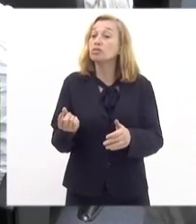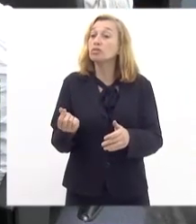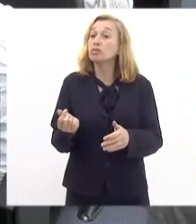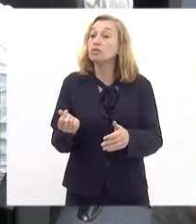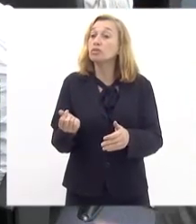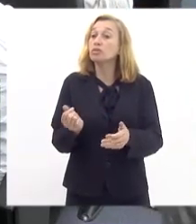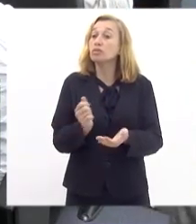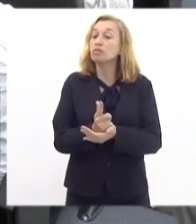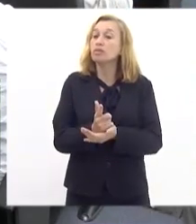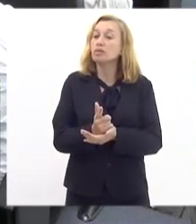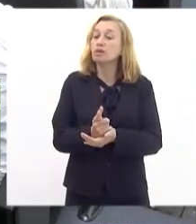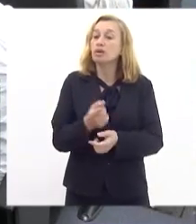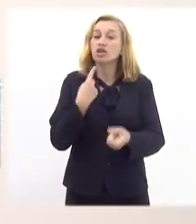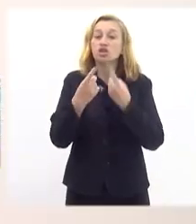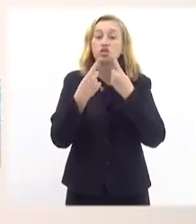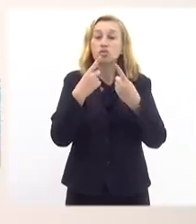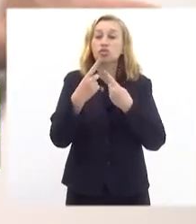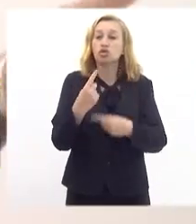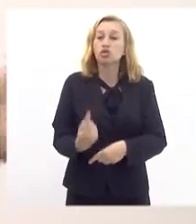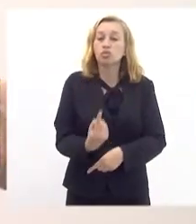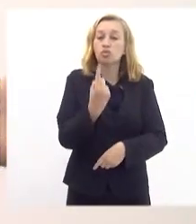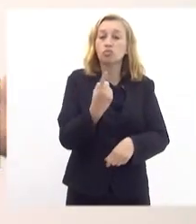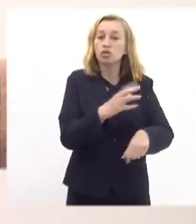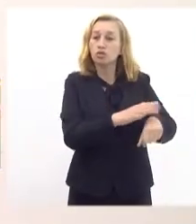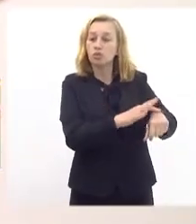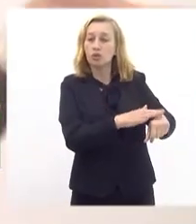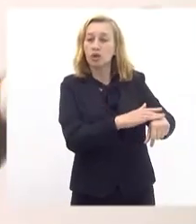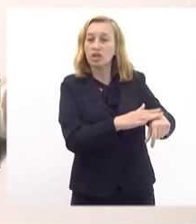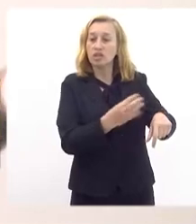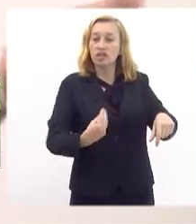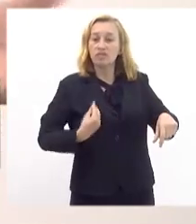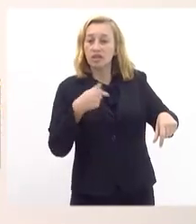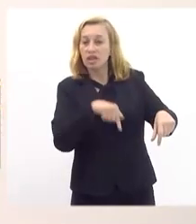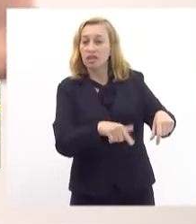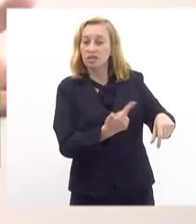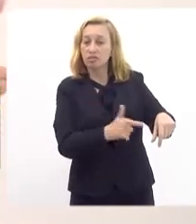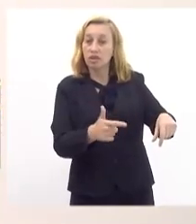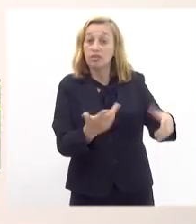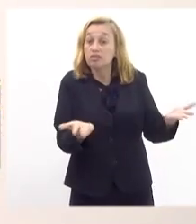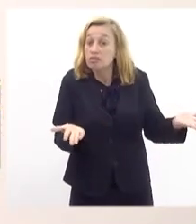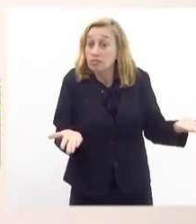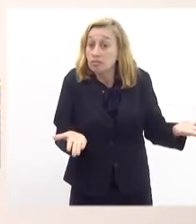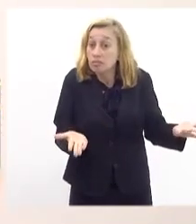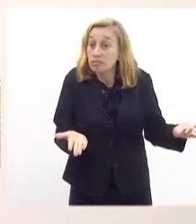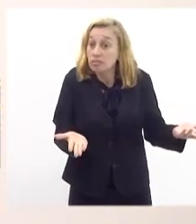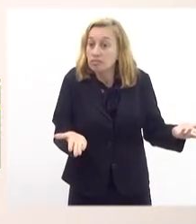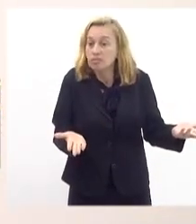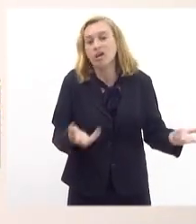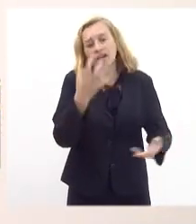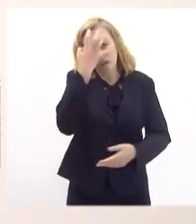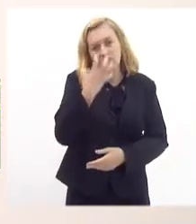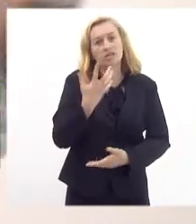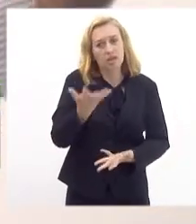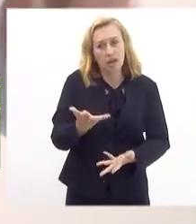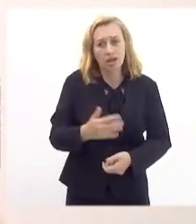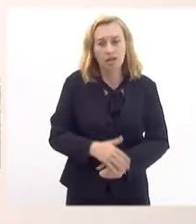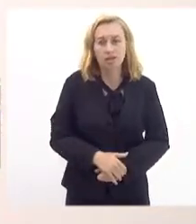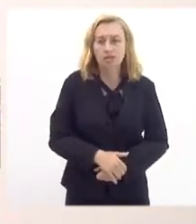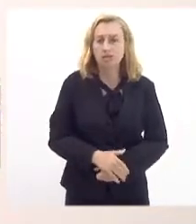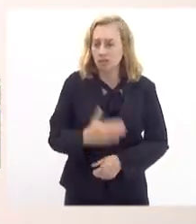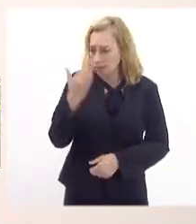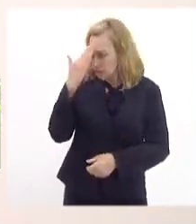para gente discutir um cliente a doença de doente que não tá aqui não tem paciente ficou agora é muito sério eu